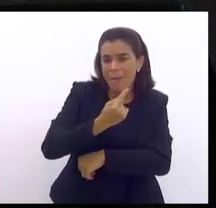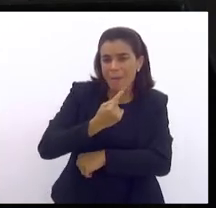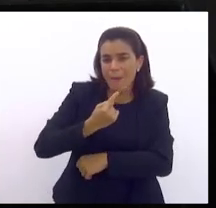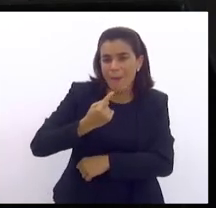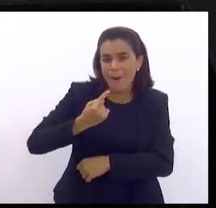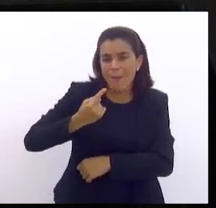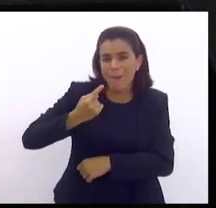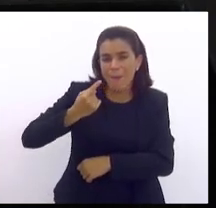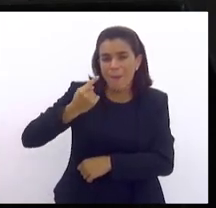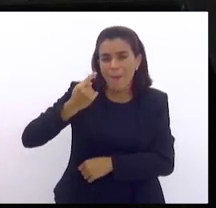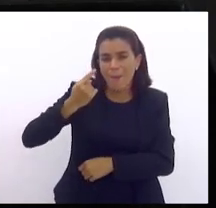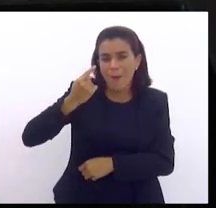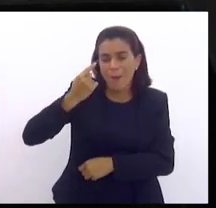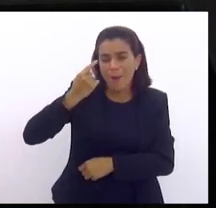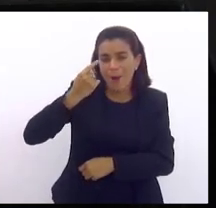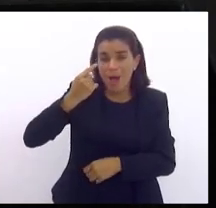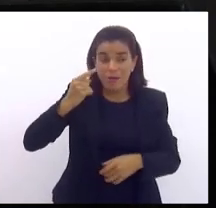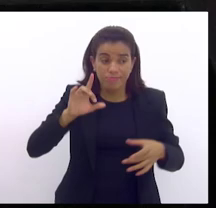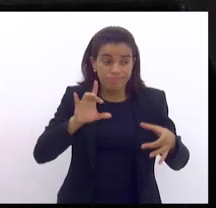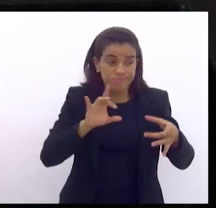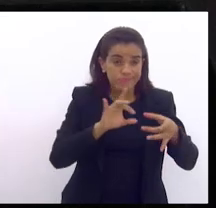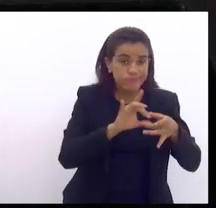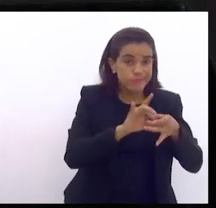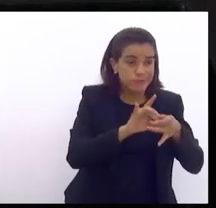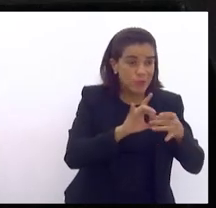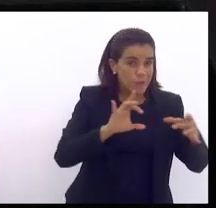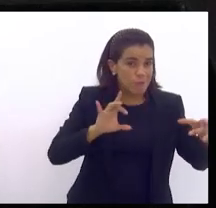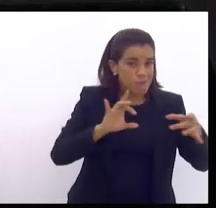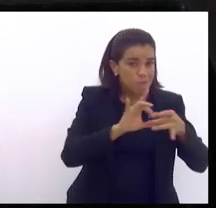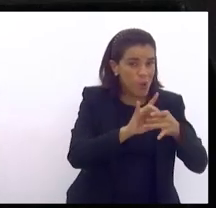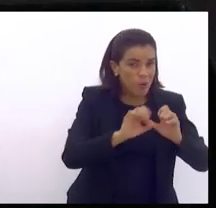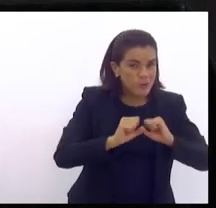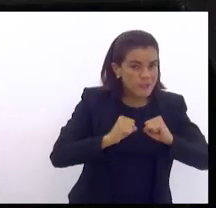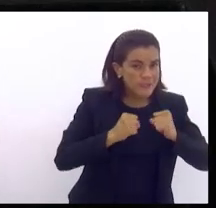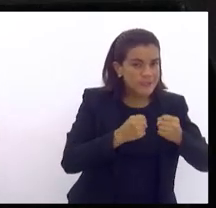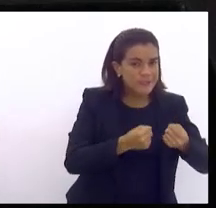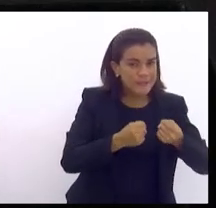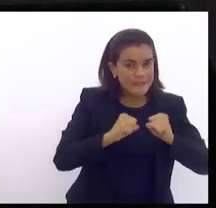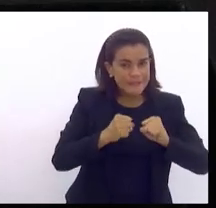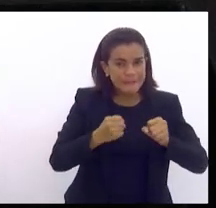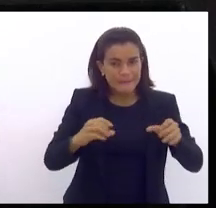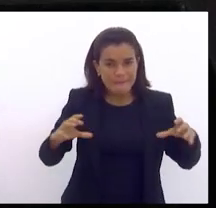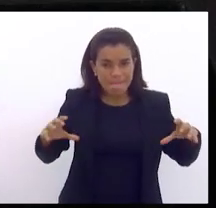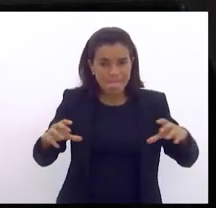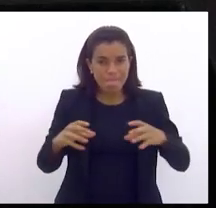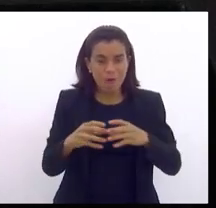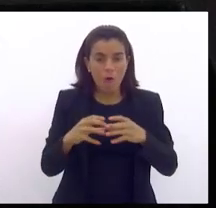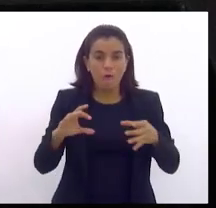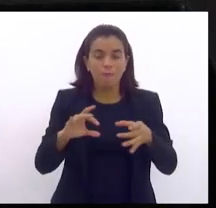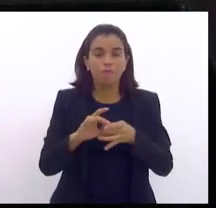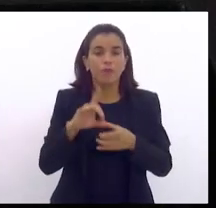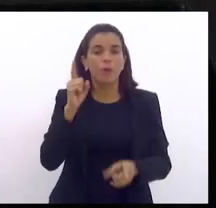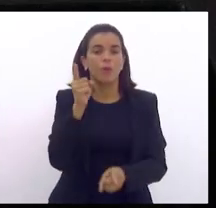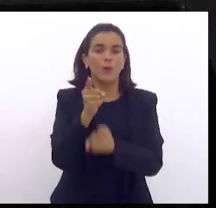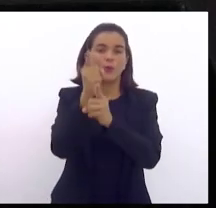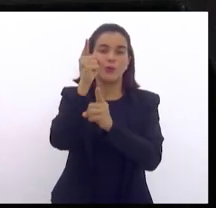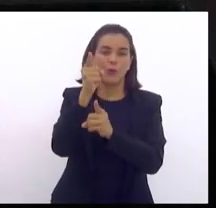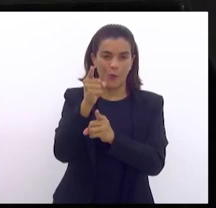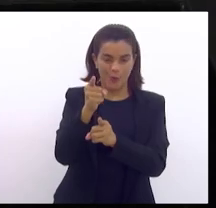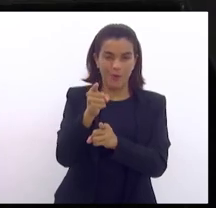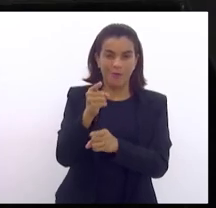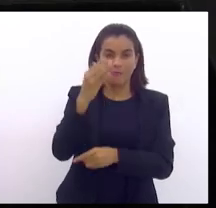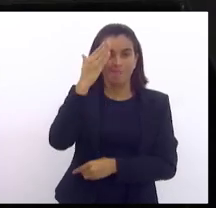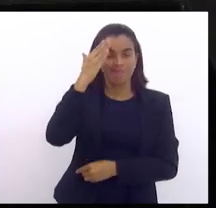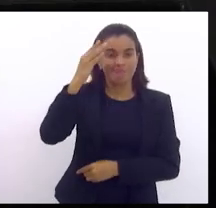com essa interligação, com essa união de esforços, foi desvendado o sequestro,